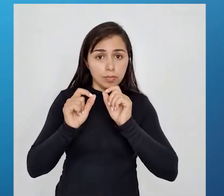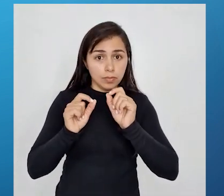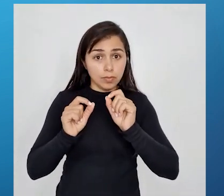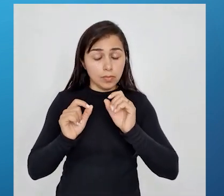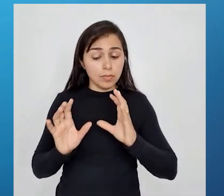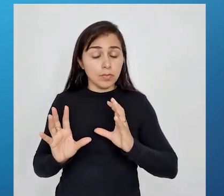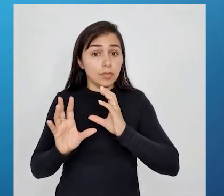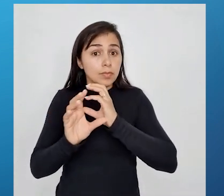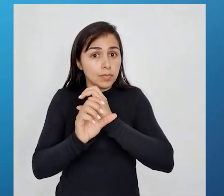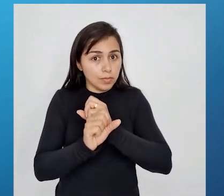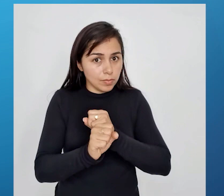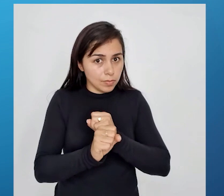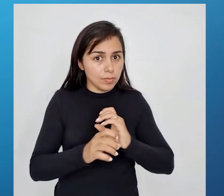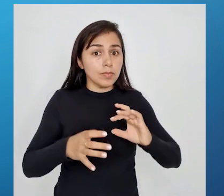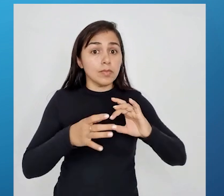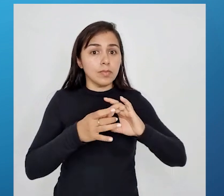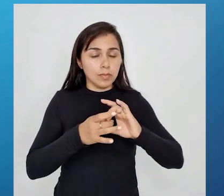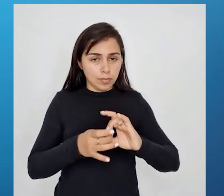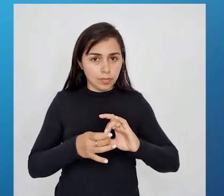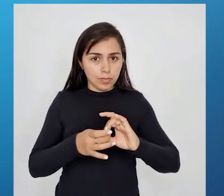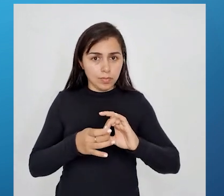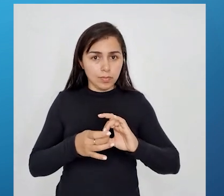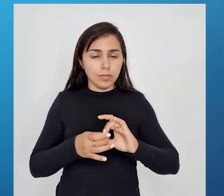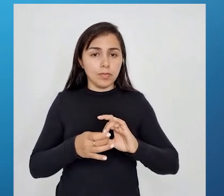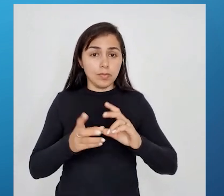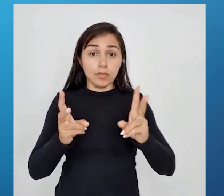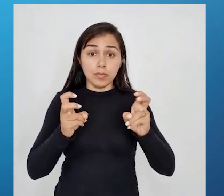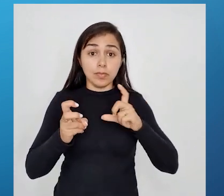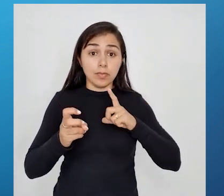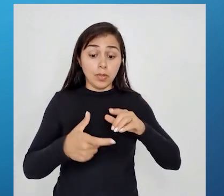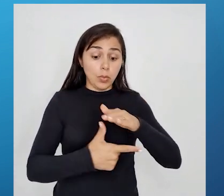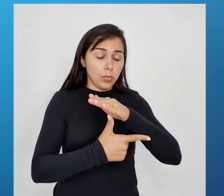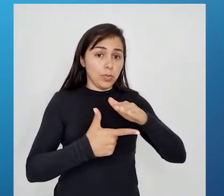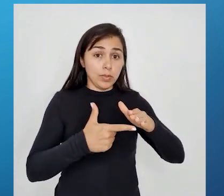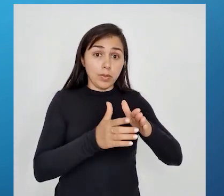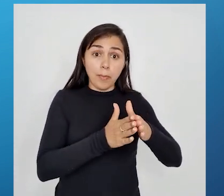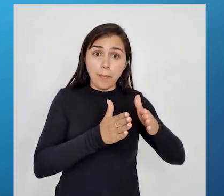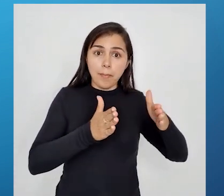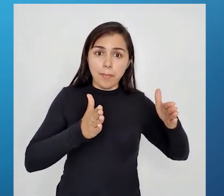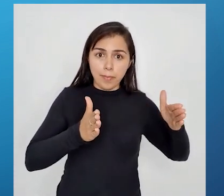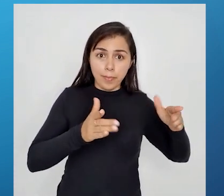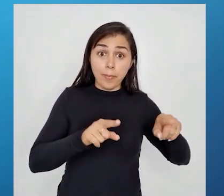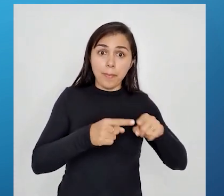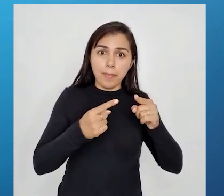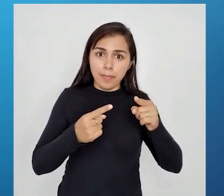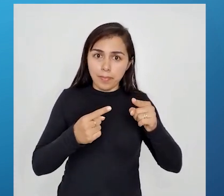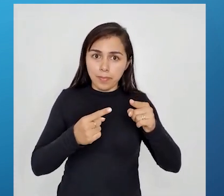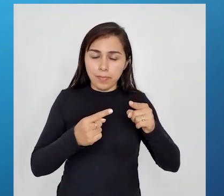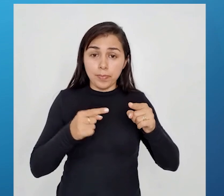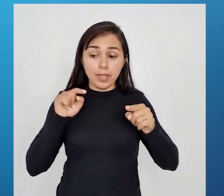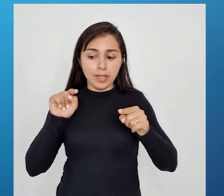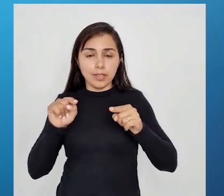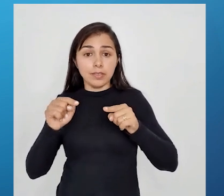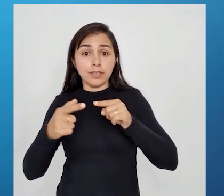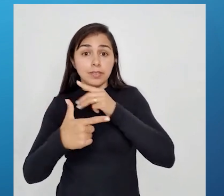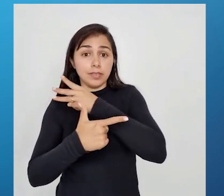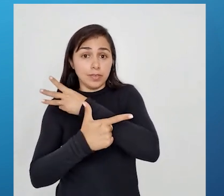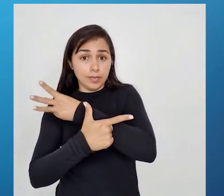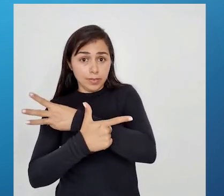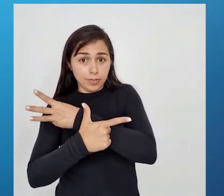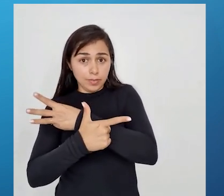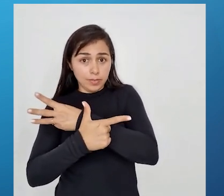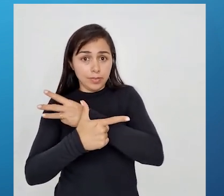eu juntar esses triângulos, aqui eu tenho um triângulo maior, mas lembrando que eu tenho 3 e 5, e esse todo aqui é